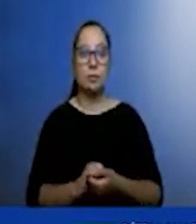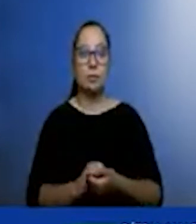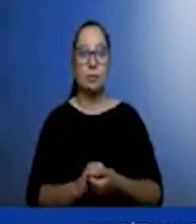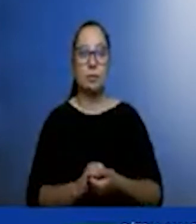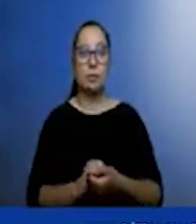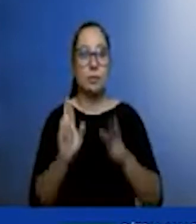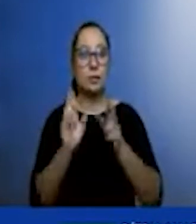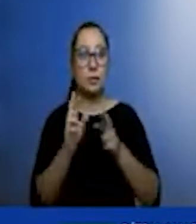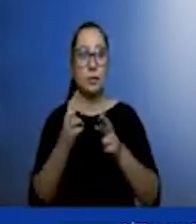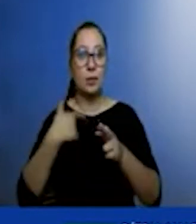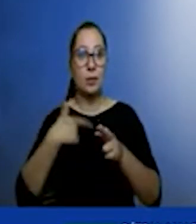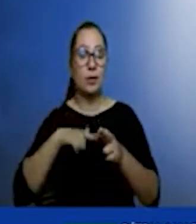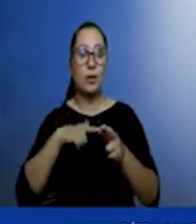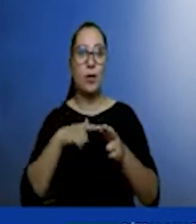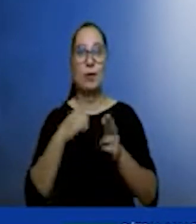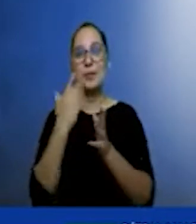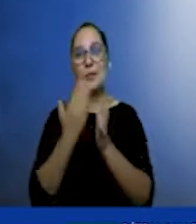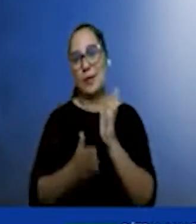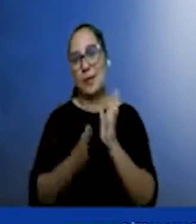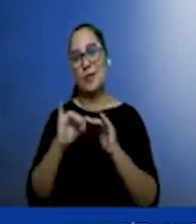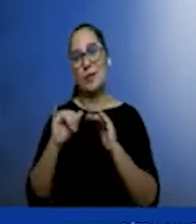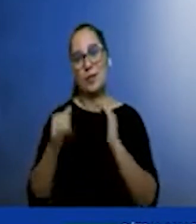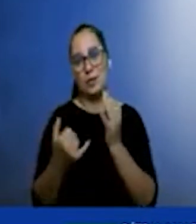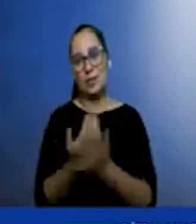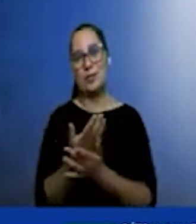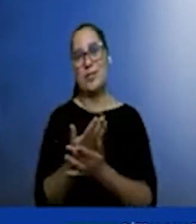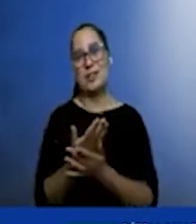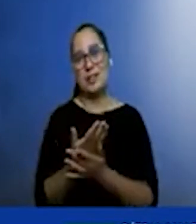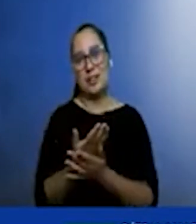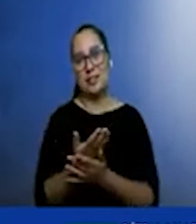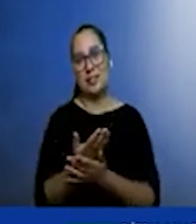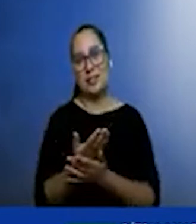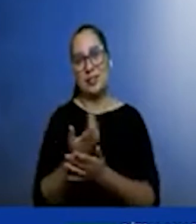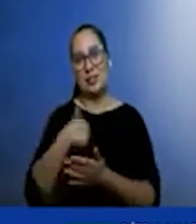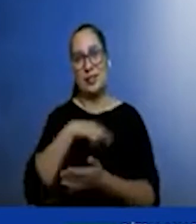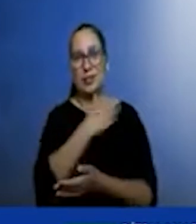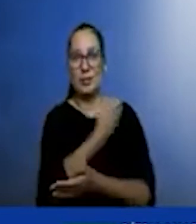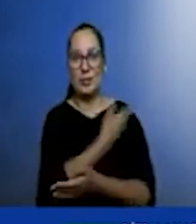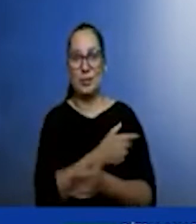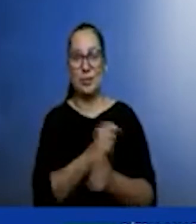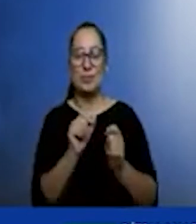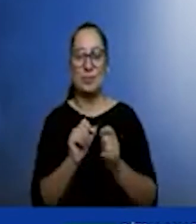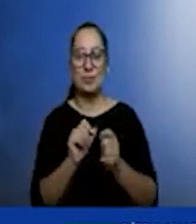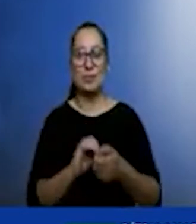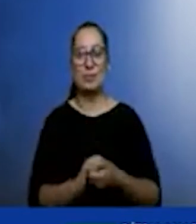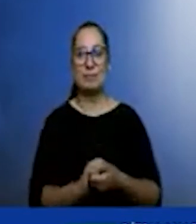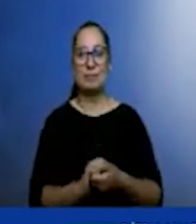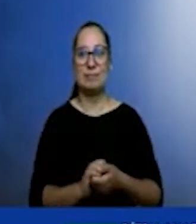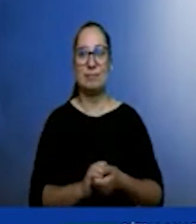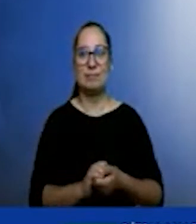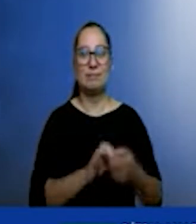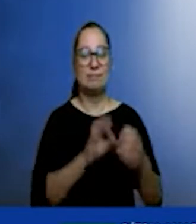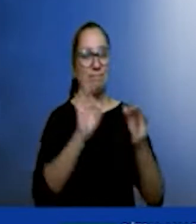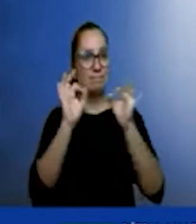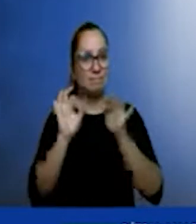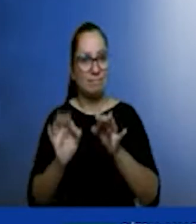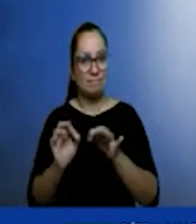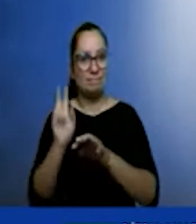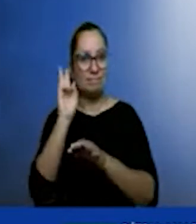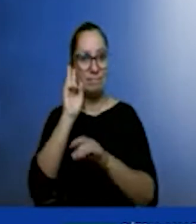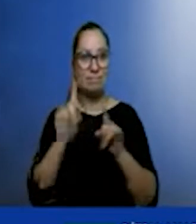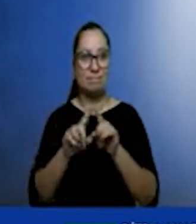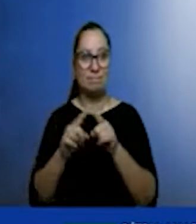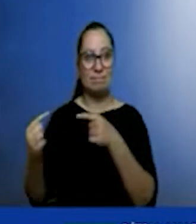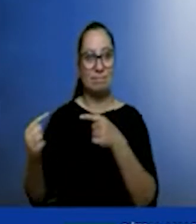não desperdice mais uma oportunidade, como a gente tem o hábito de fazer. Com certeza, Paula. E você me lembrou da discussão que temos